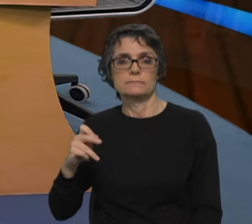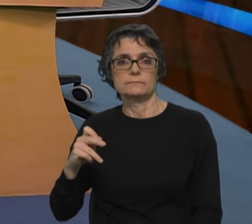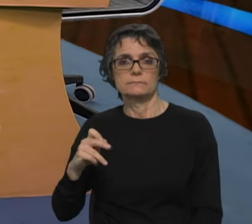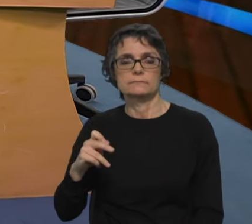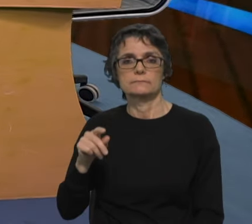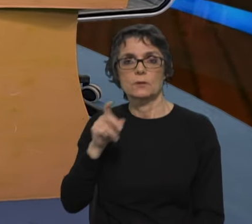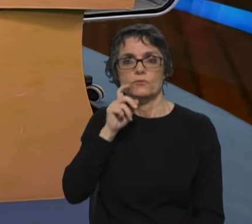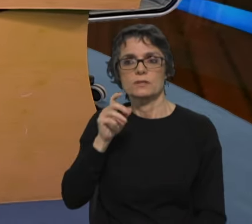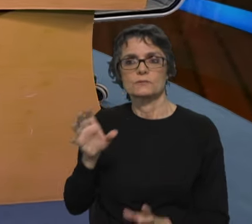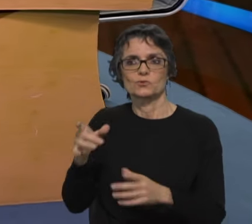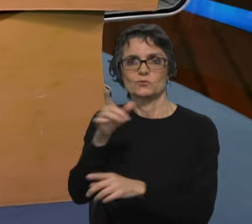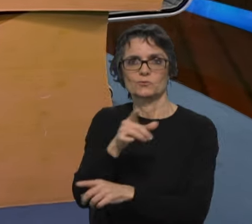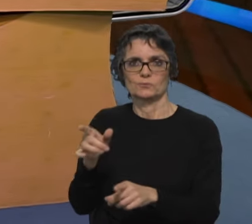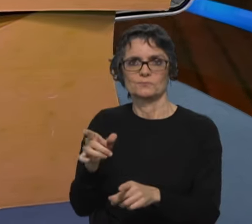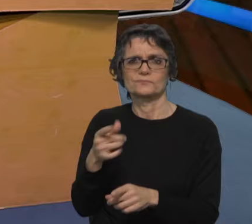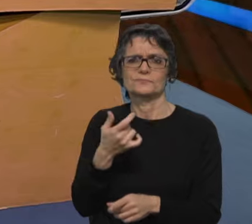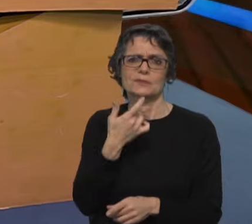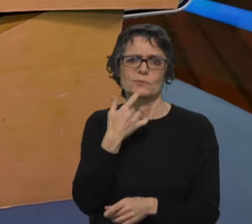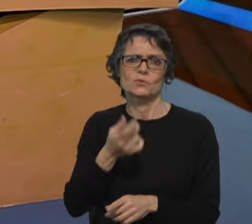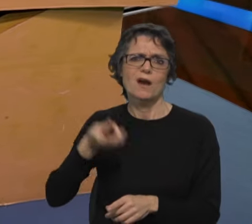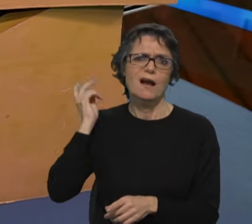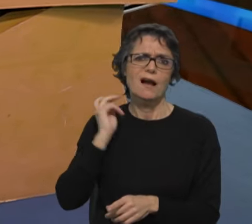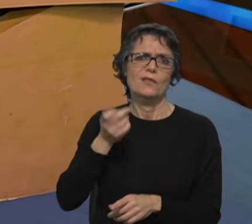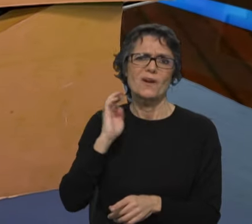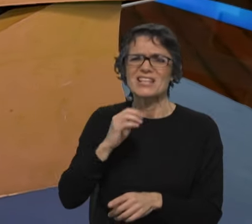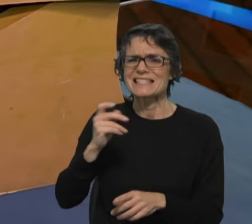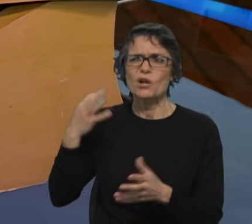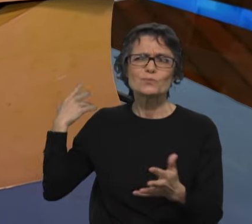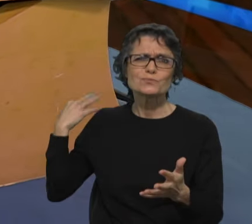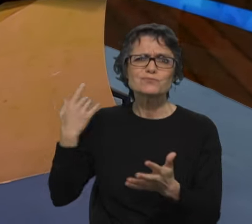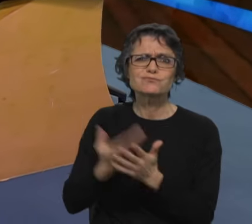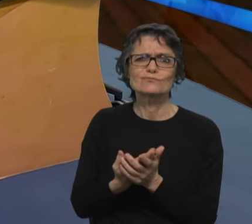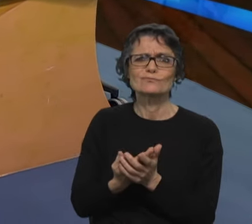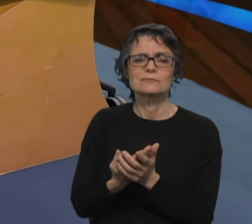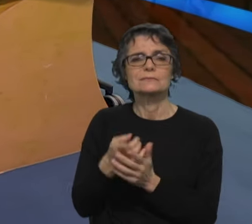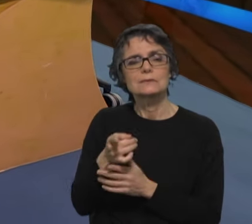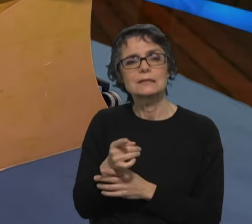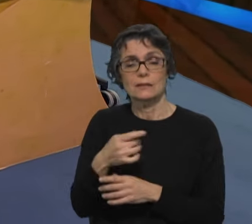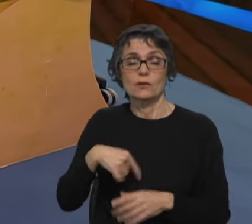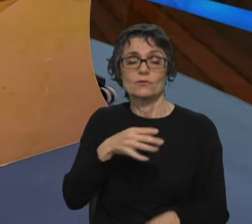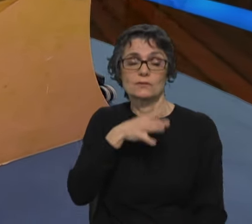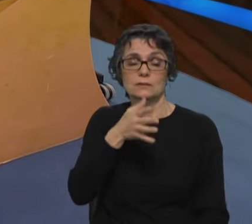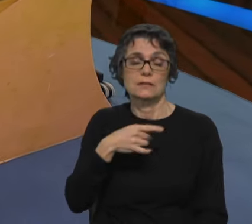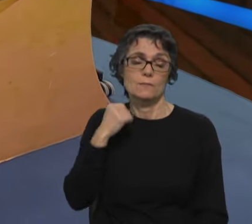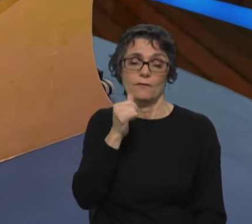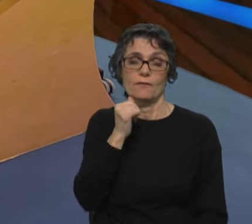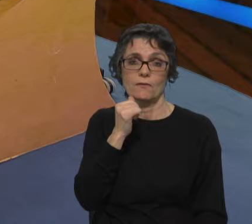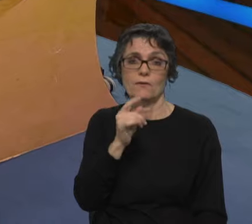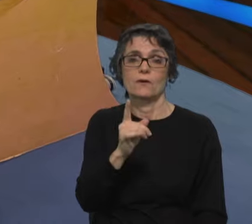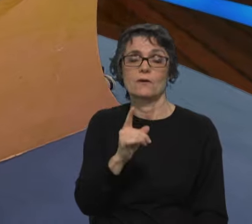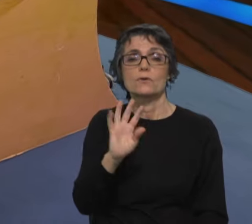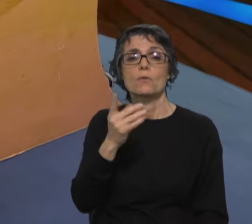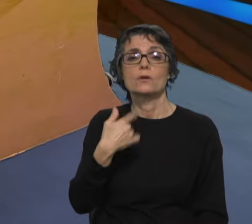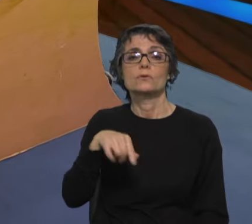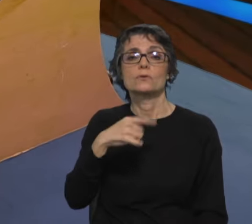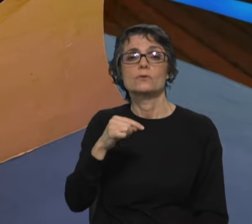eh se mantém Logo no início de Portugal ainda para mais nós costumamos dizer que quando vemos no num no Alto do